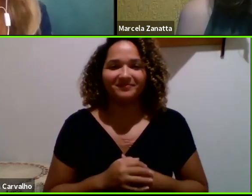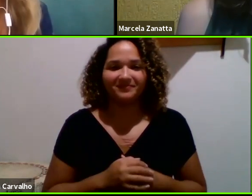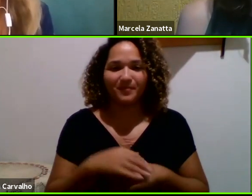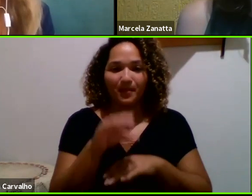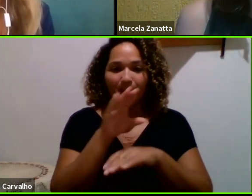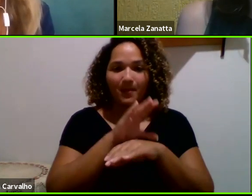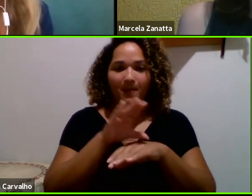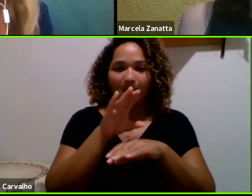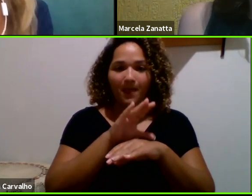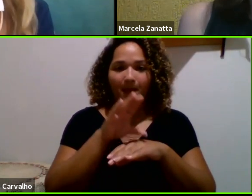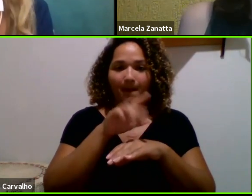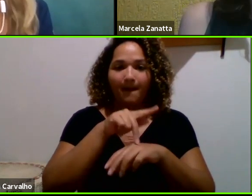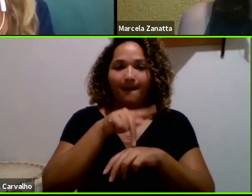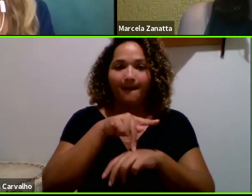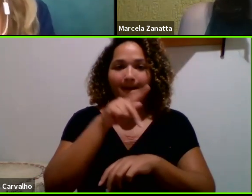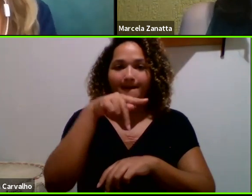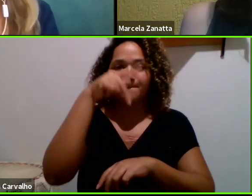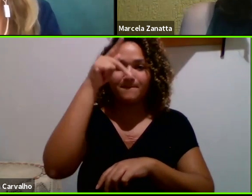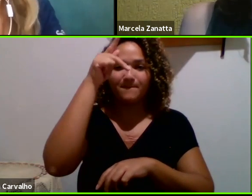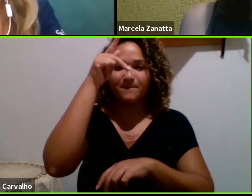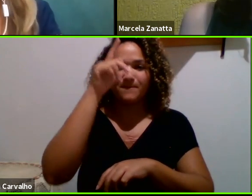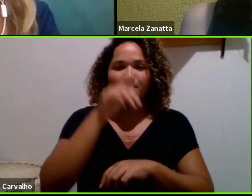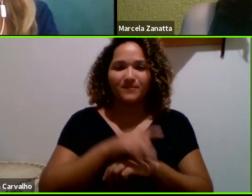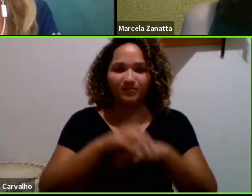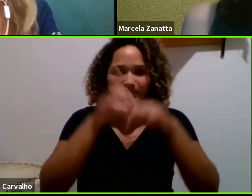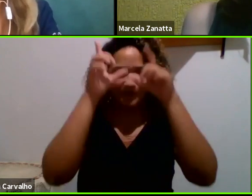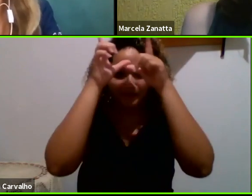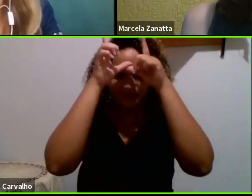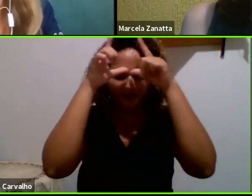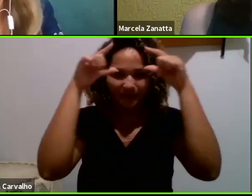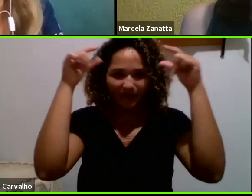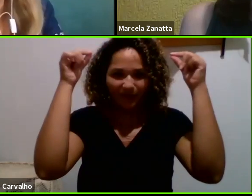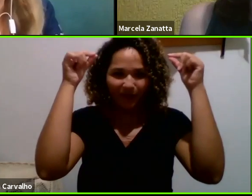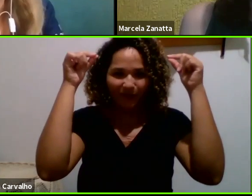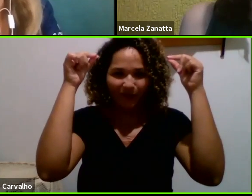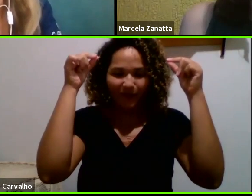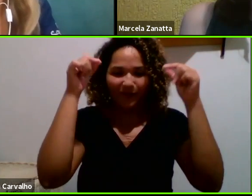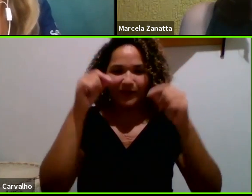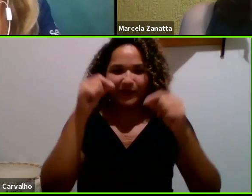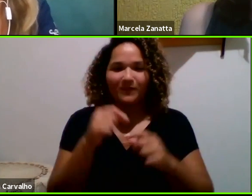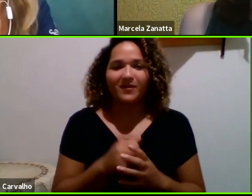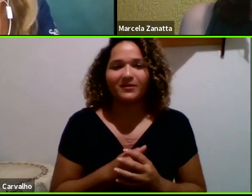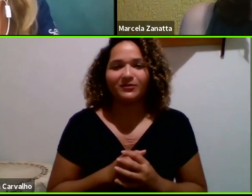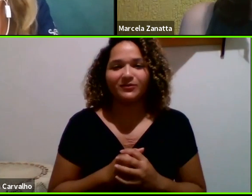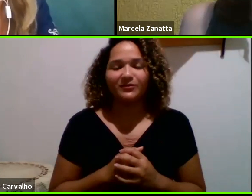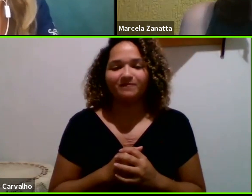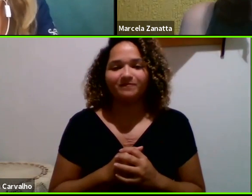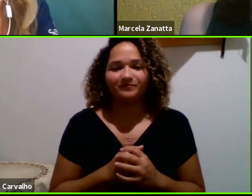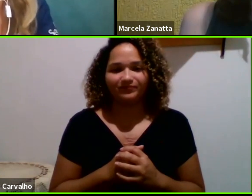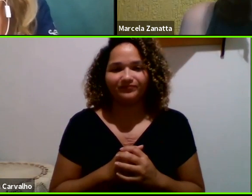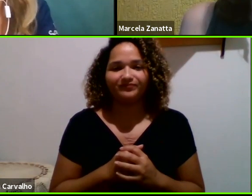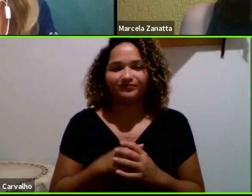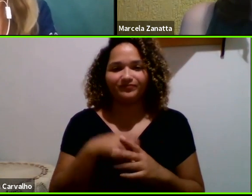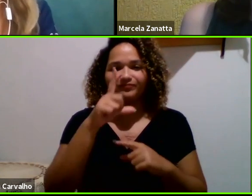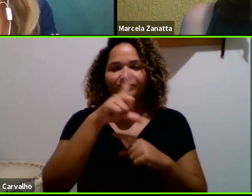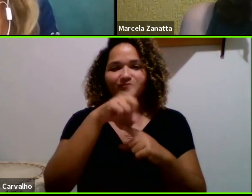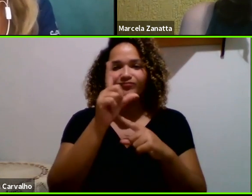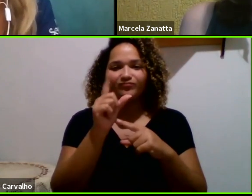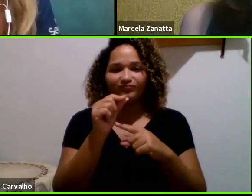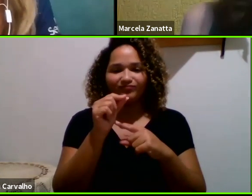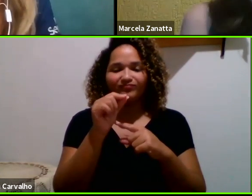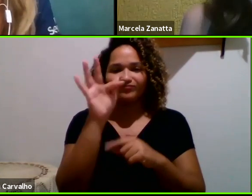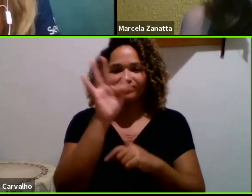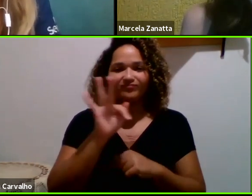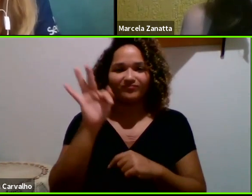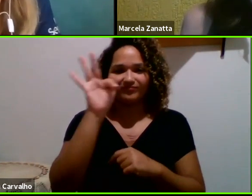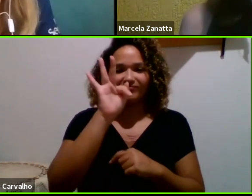de pós-graduação em Enfermagem em Ginecologia e Obstetrícia do Centro Universitário Senac. É